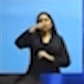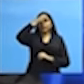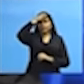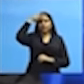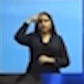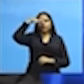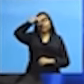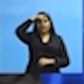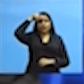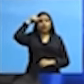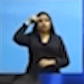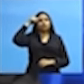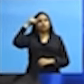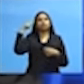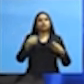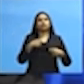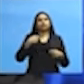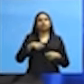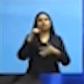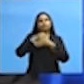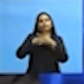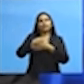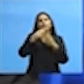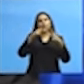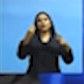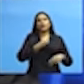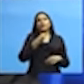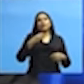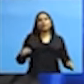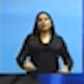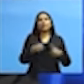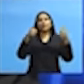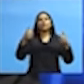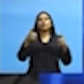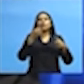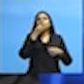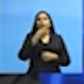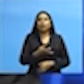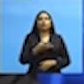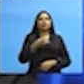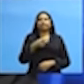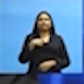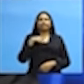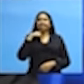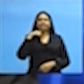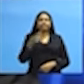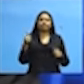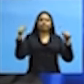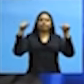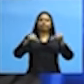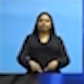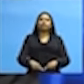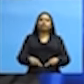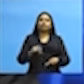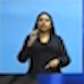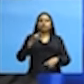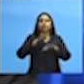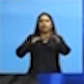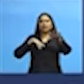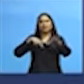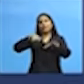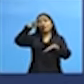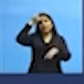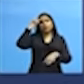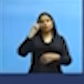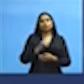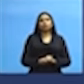os investimentos necessários para que a sua vida seja mais tranquila. Não dá mais para suportar o caos do transporte e do trânsito em Manaus. 1